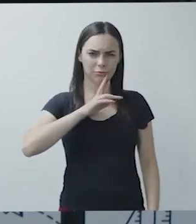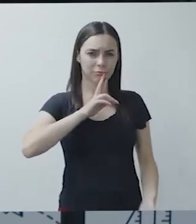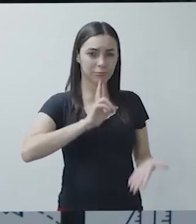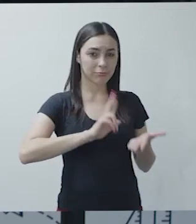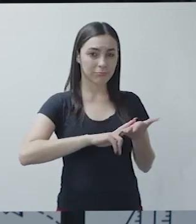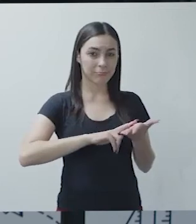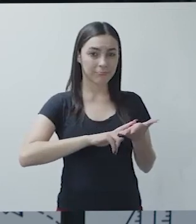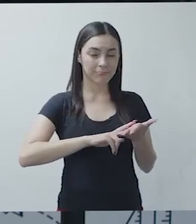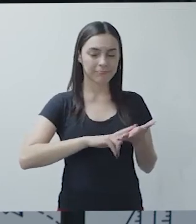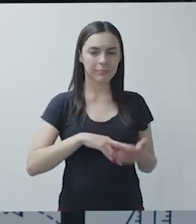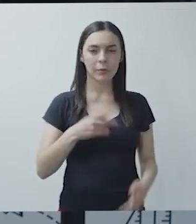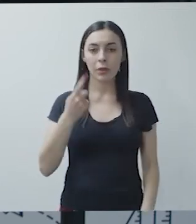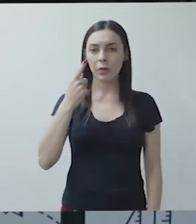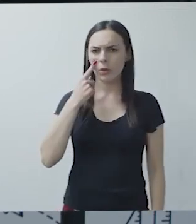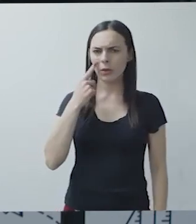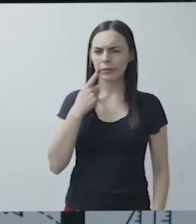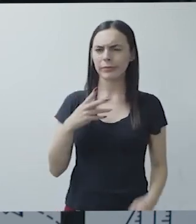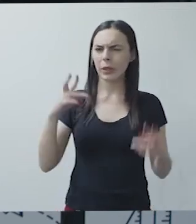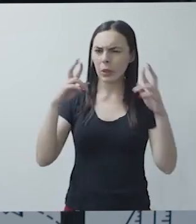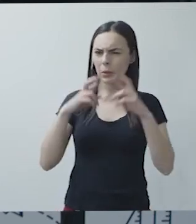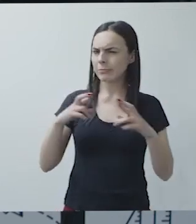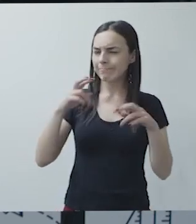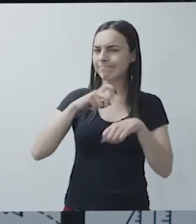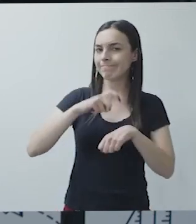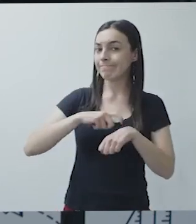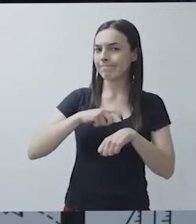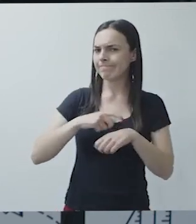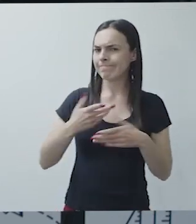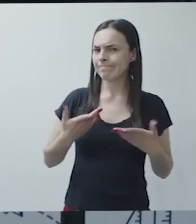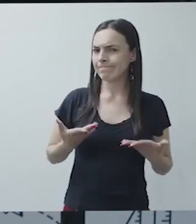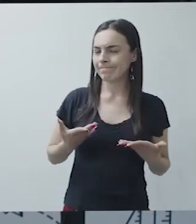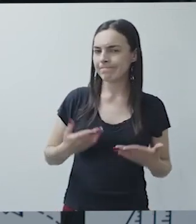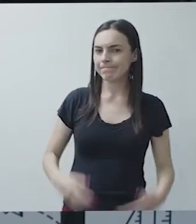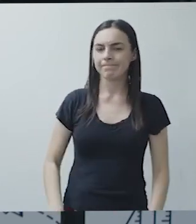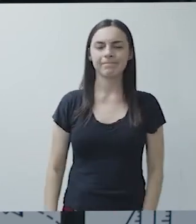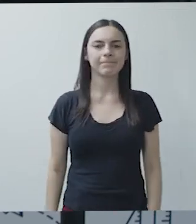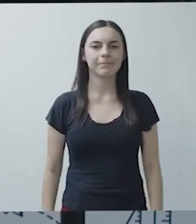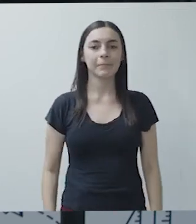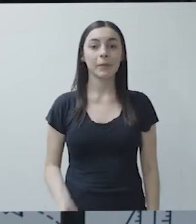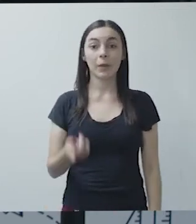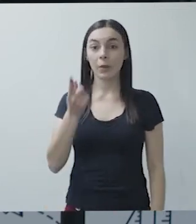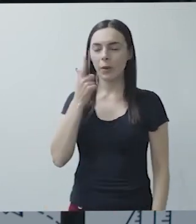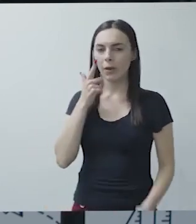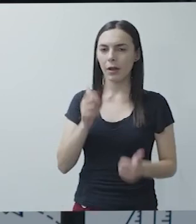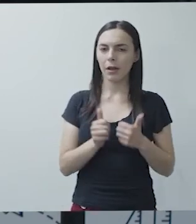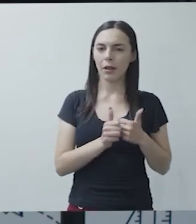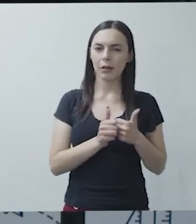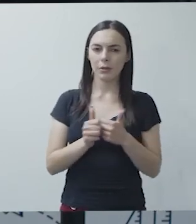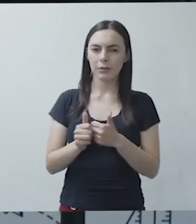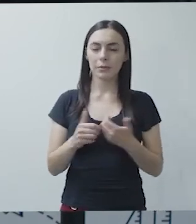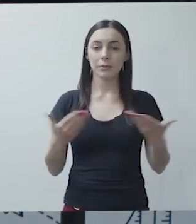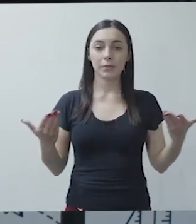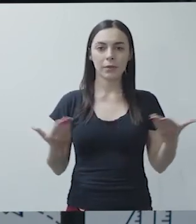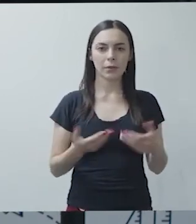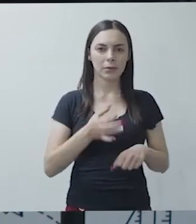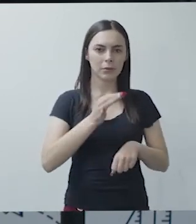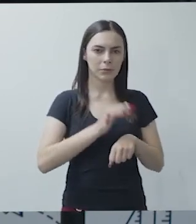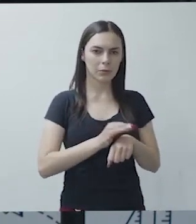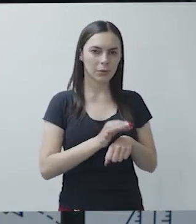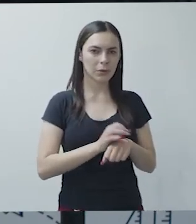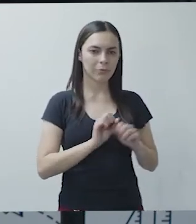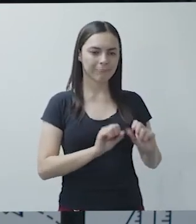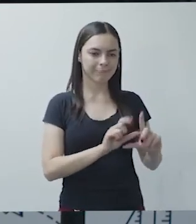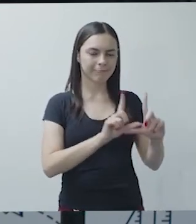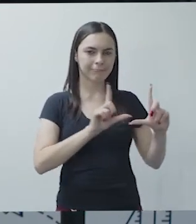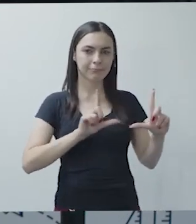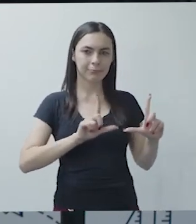problema? Observou que horas são? Então olha lá comigo, vamos colocar aqui também neste relógio. Aqui